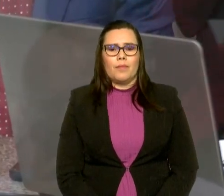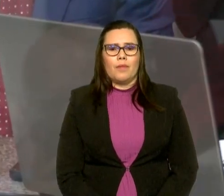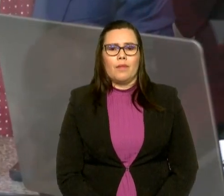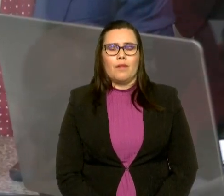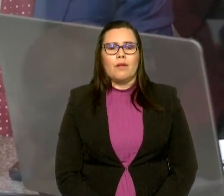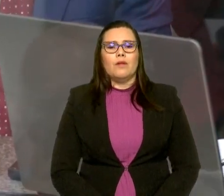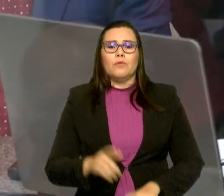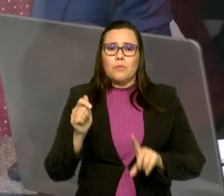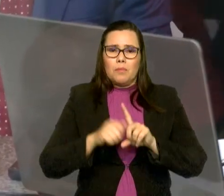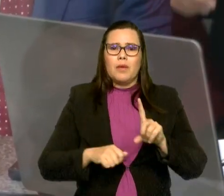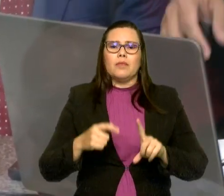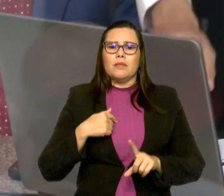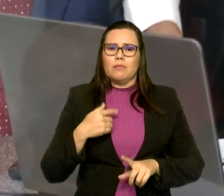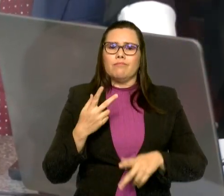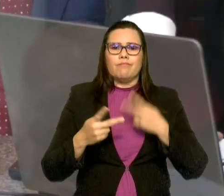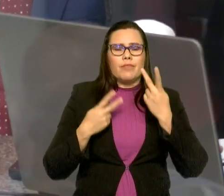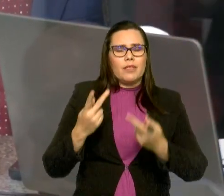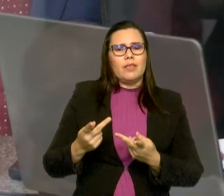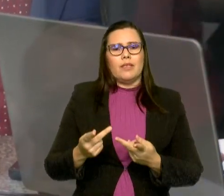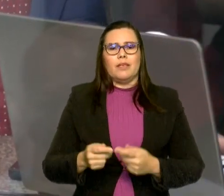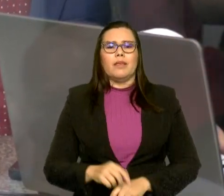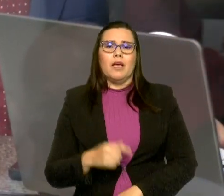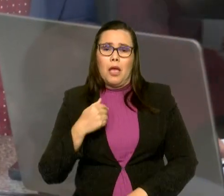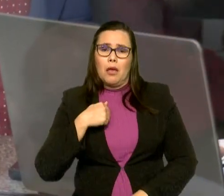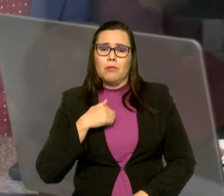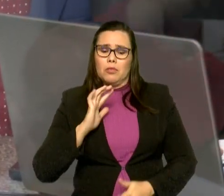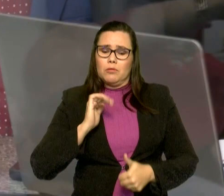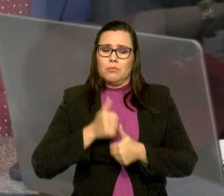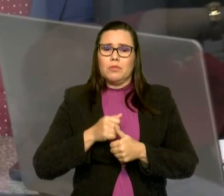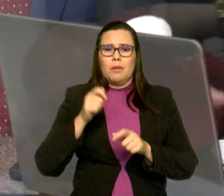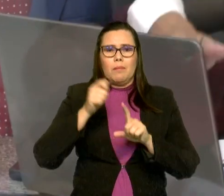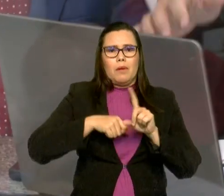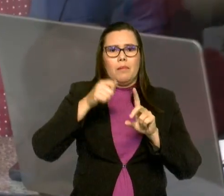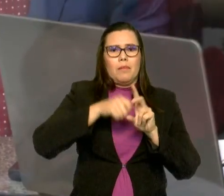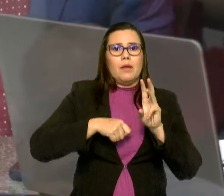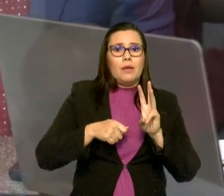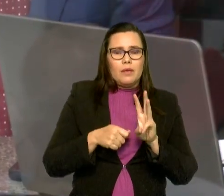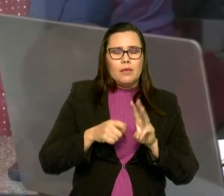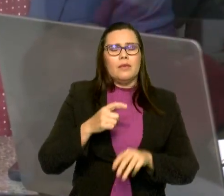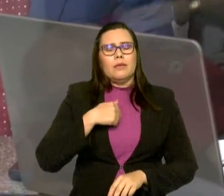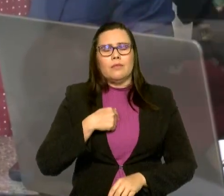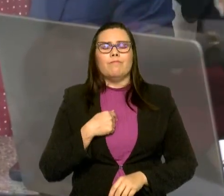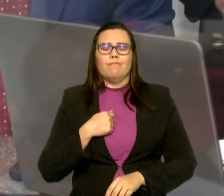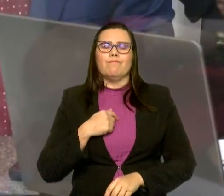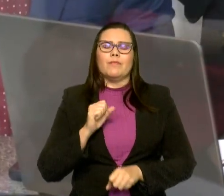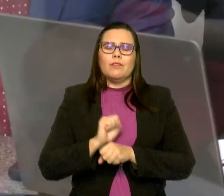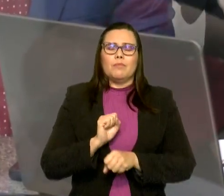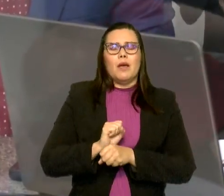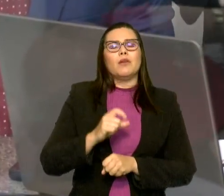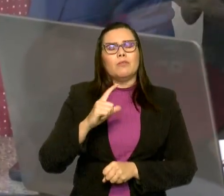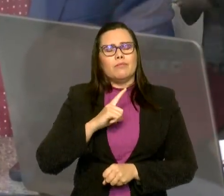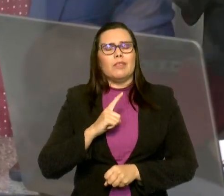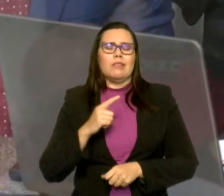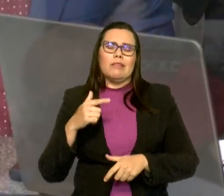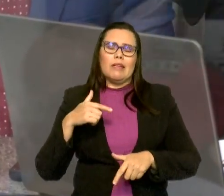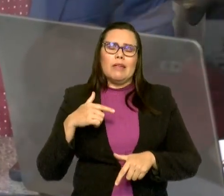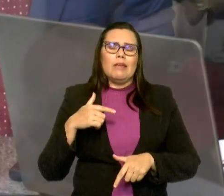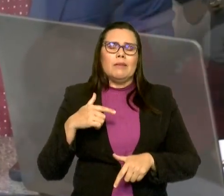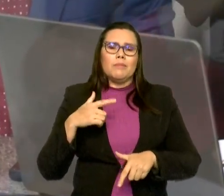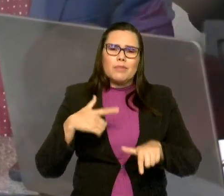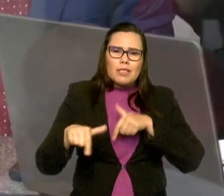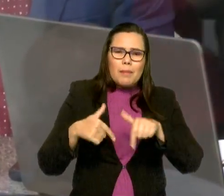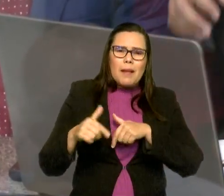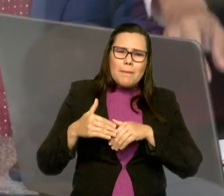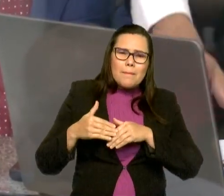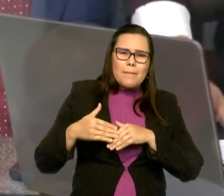eu relatei com 3 meses de mandato, e eu espero que eu tenha muito tempo para trabalhar e junto com cada um de vocês. Muito